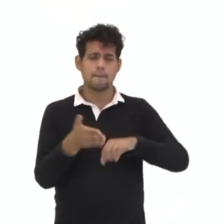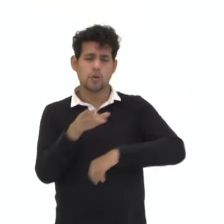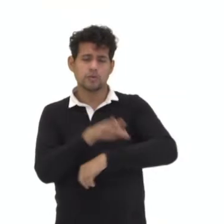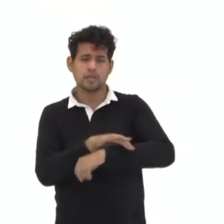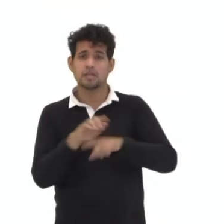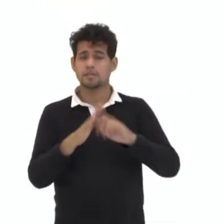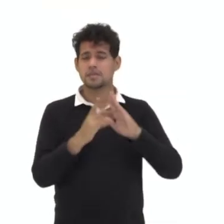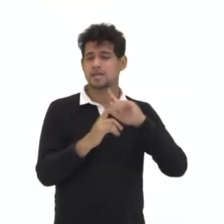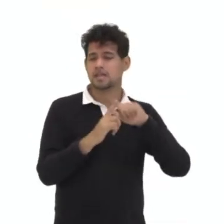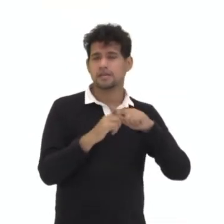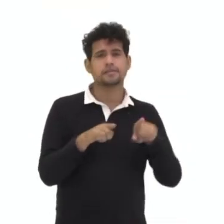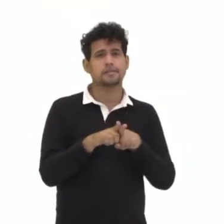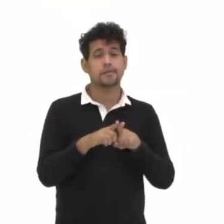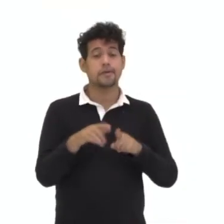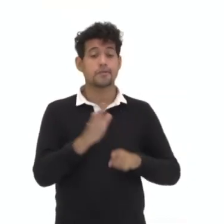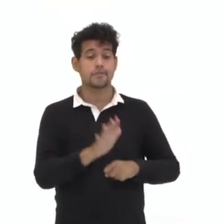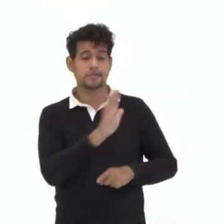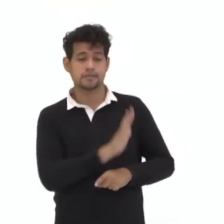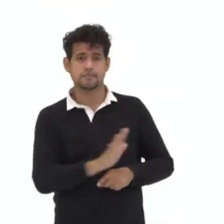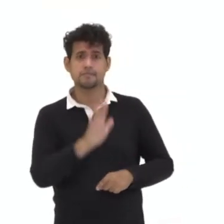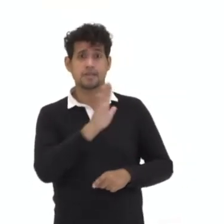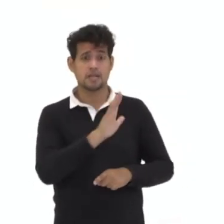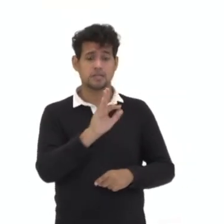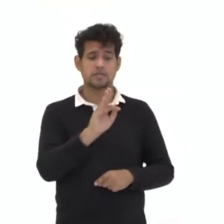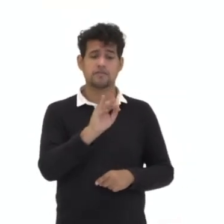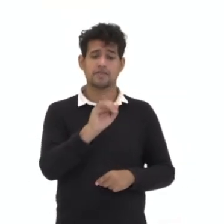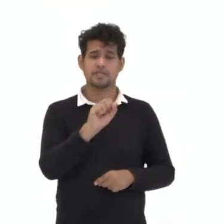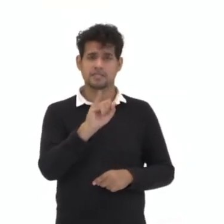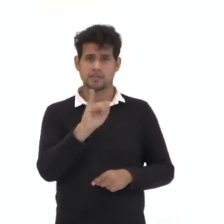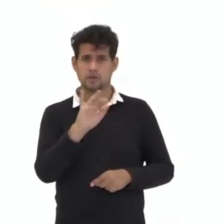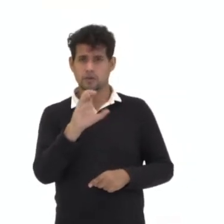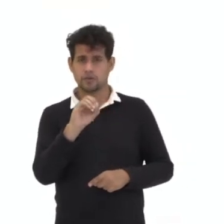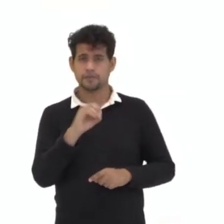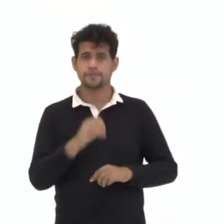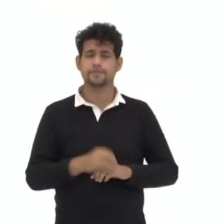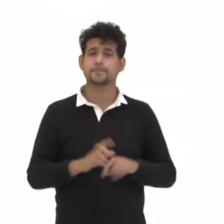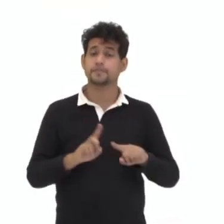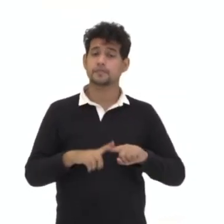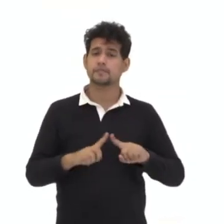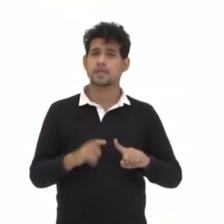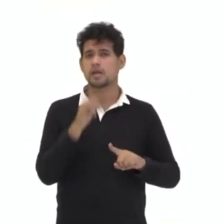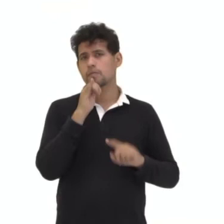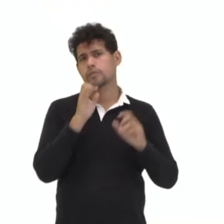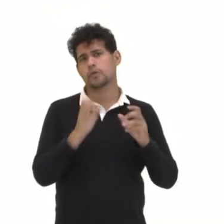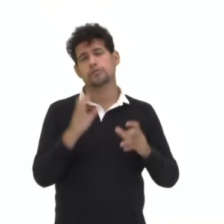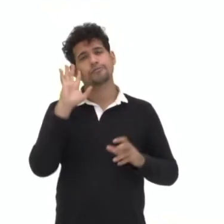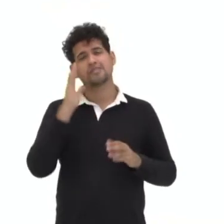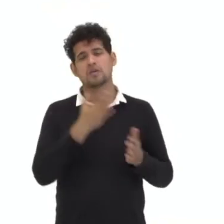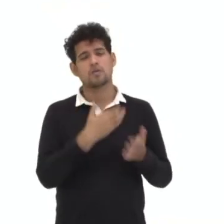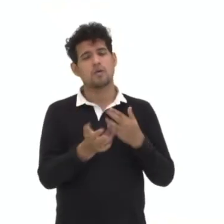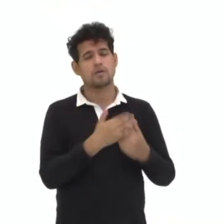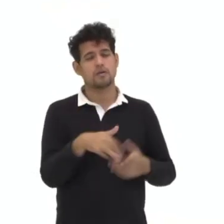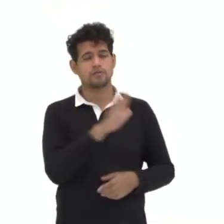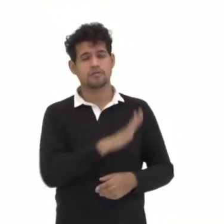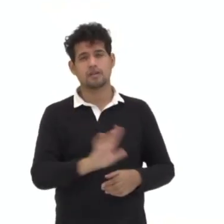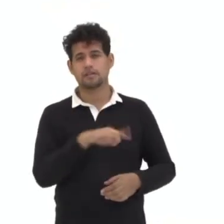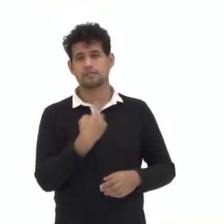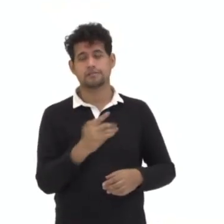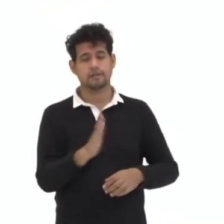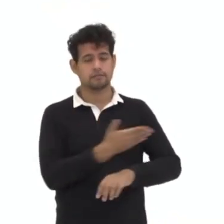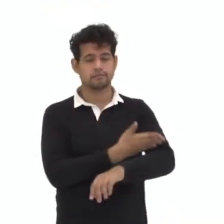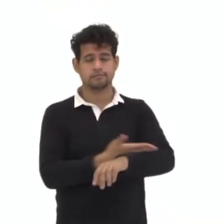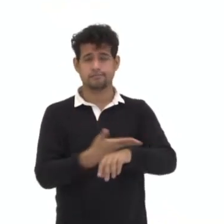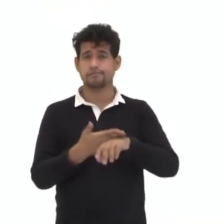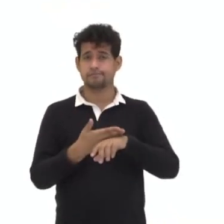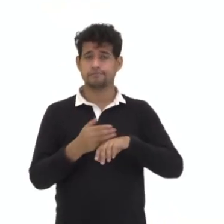uma igreja, é o espaço mesmo físico, concreto. Então, pode ser qualquer espaço que estamos habituados a